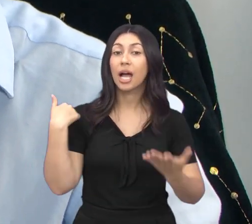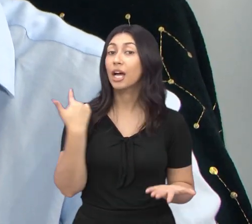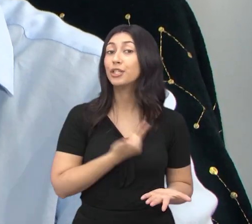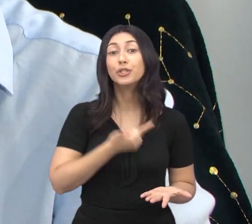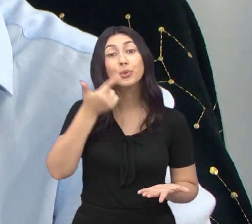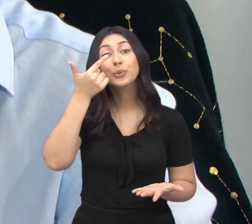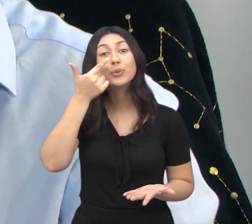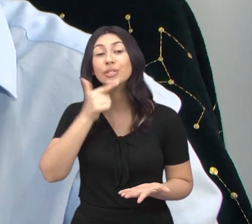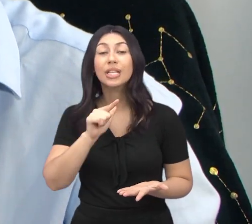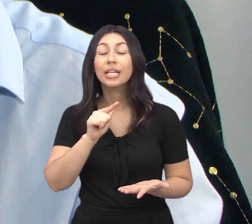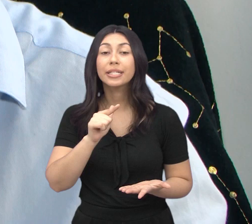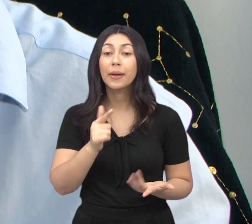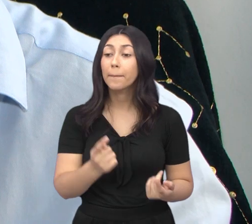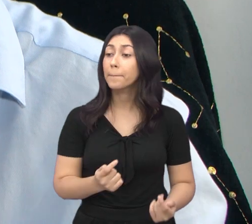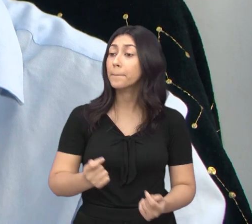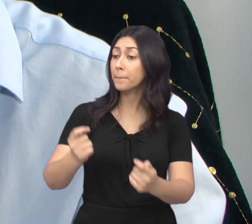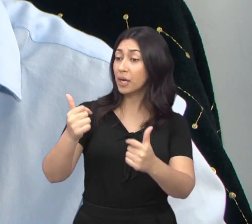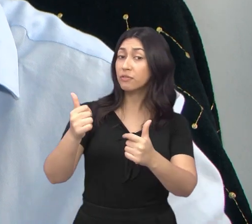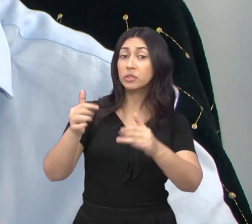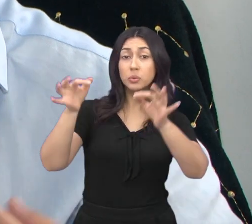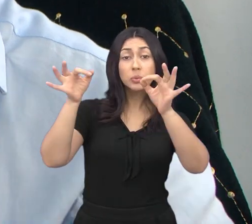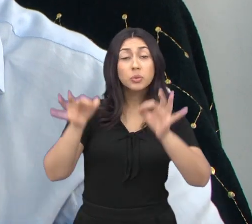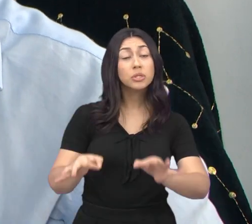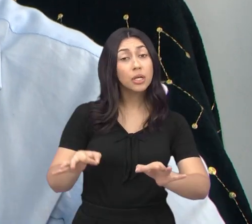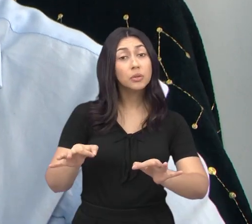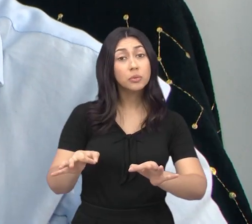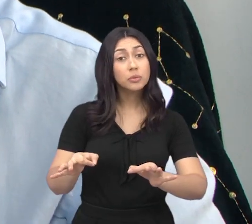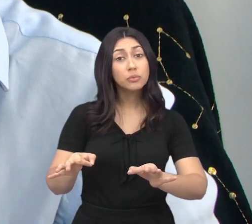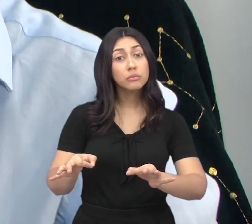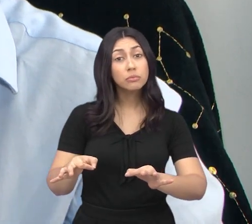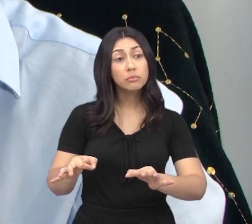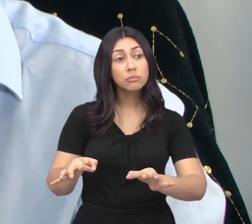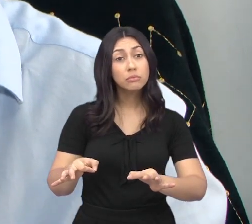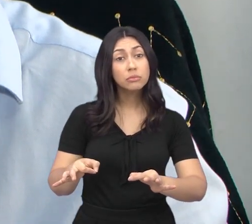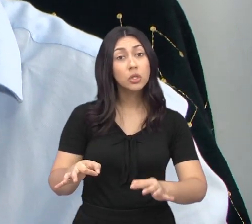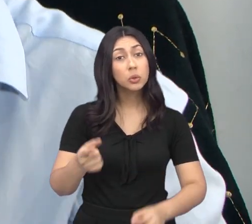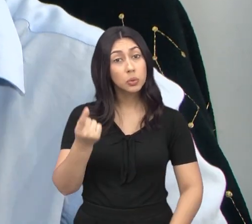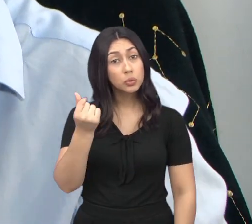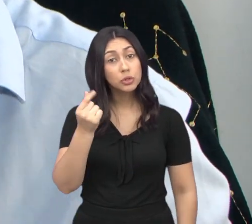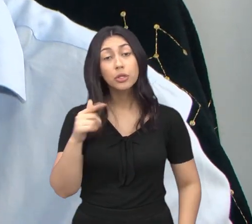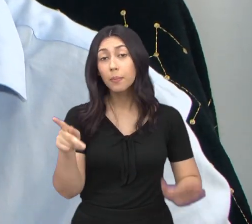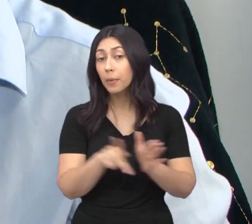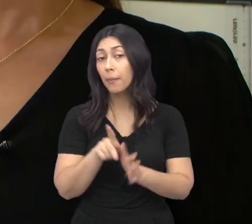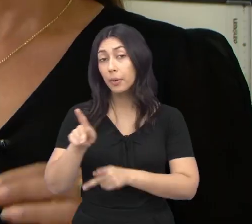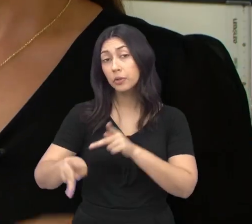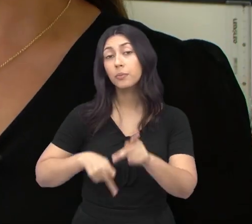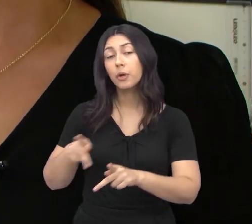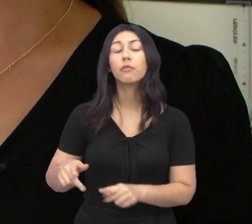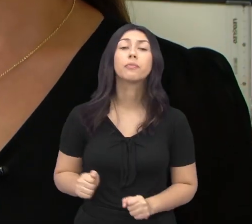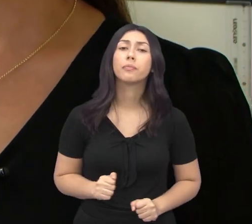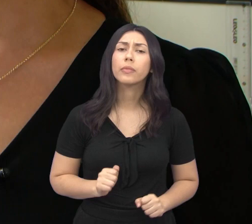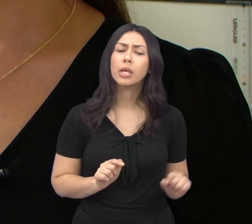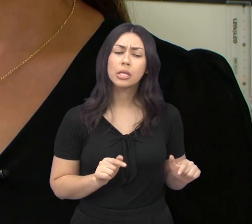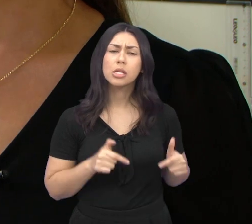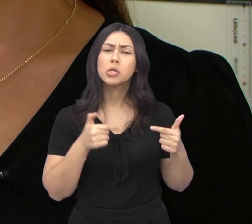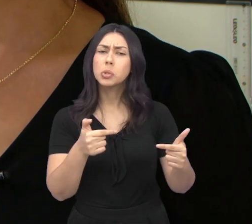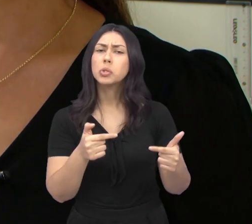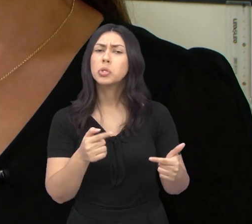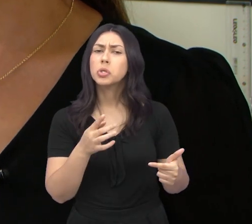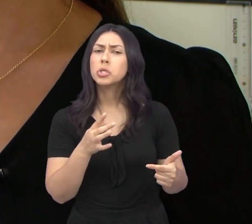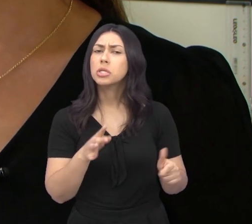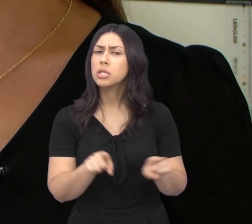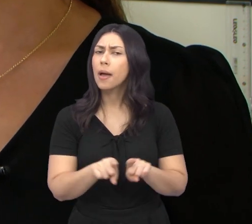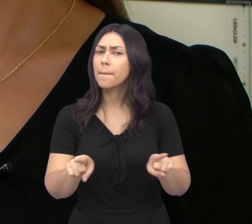garante que a gente não seja privilegiado ou beneficiado pessoalmente por recursos públicos, né? Esse tipo de comportamento